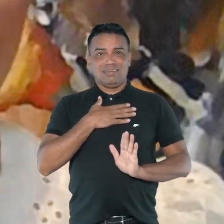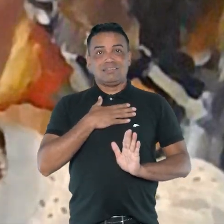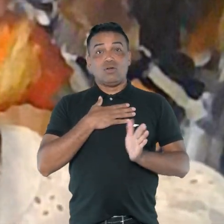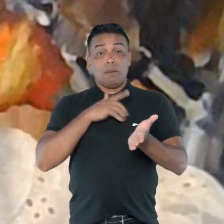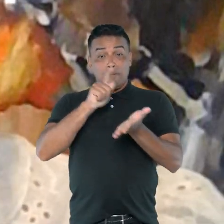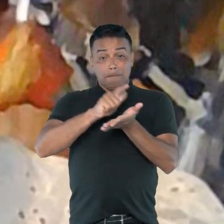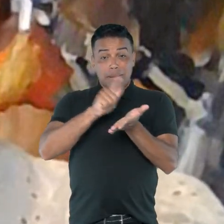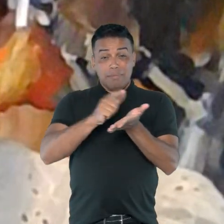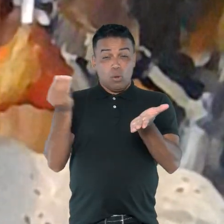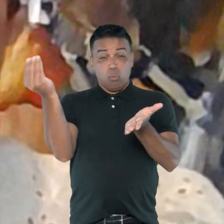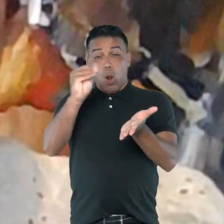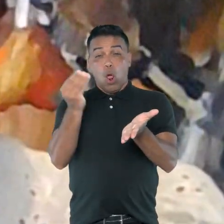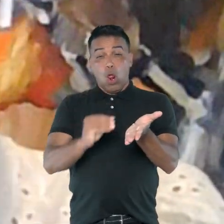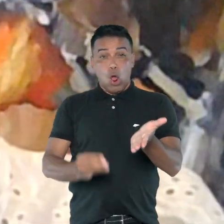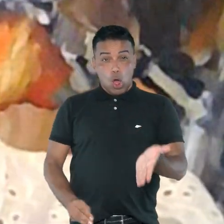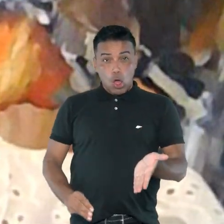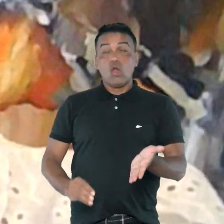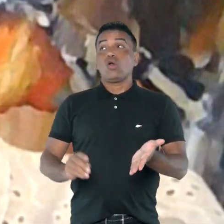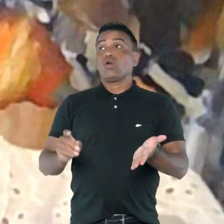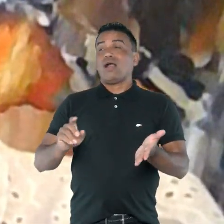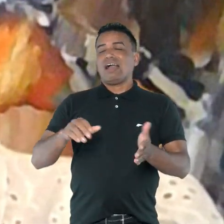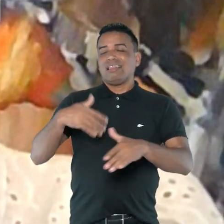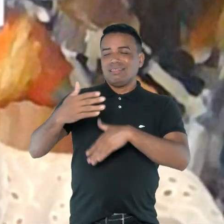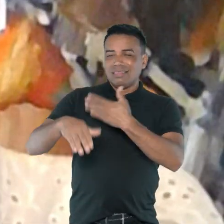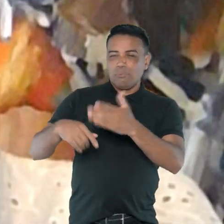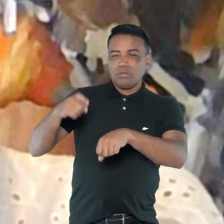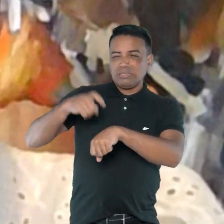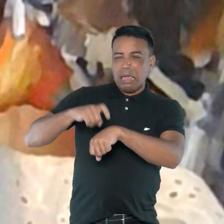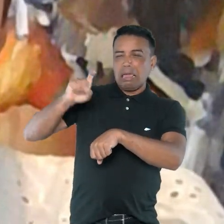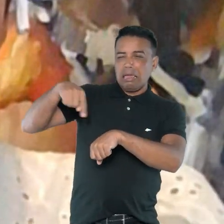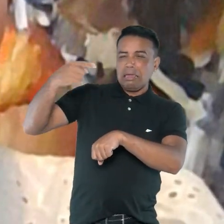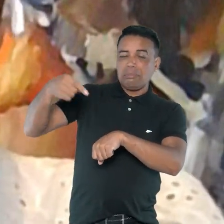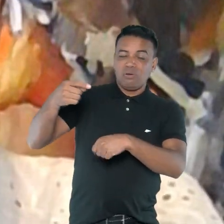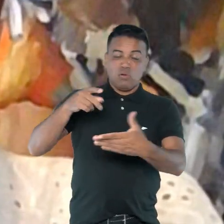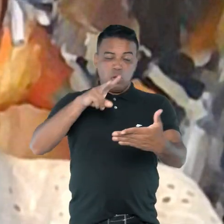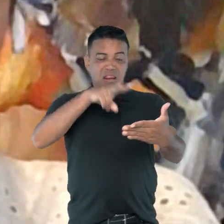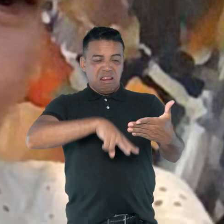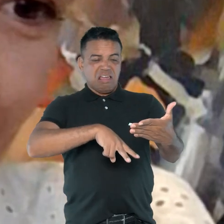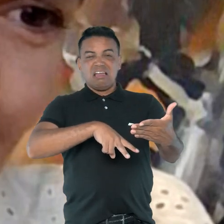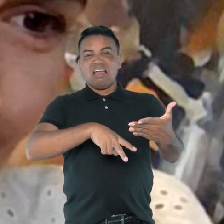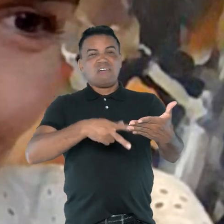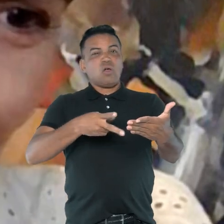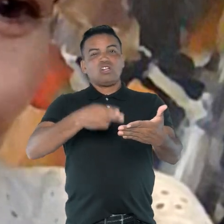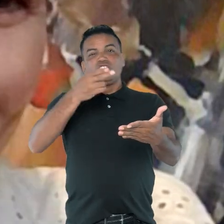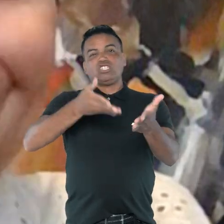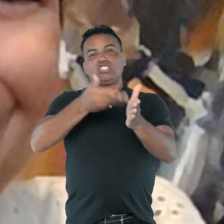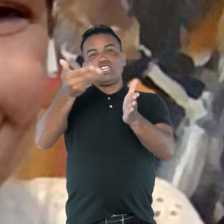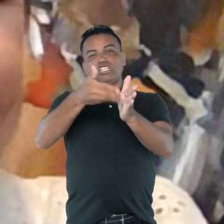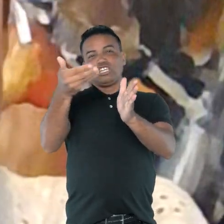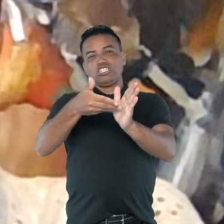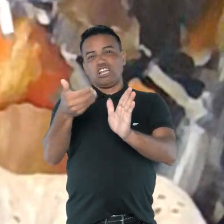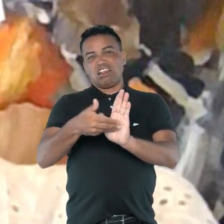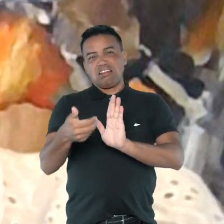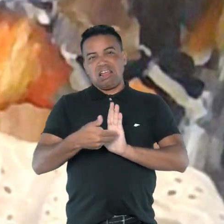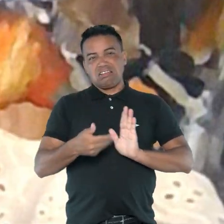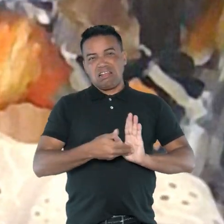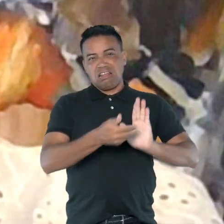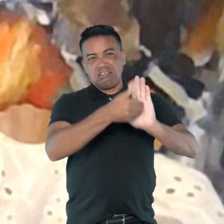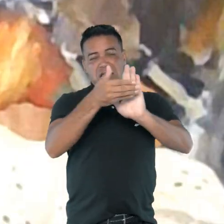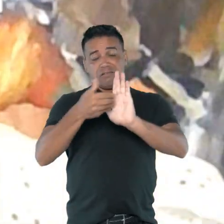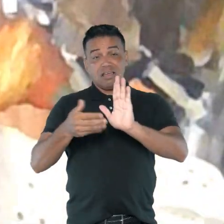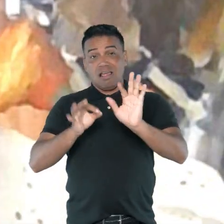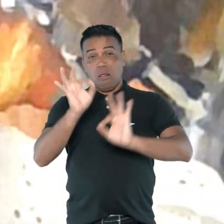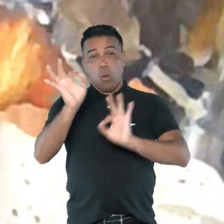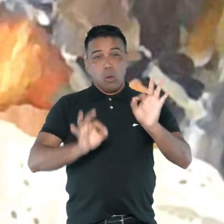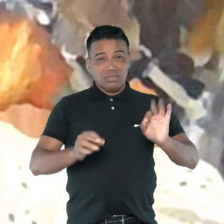eu coloco tudo no papel e depois de um tempo eu volto e vou achando tudo horrível e vou cortando tudo.